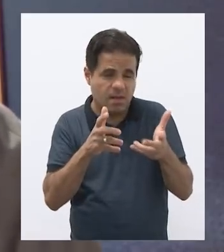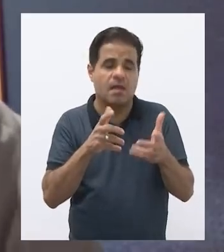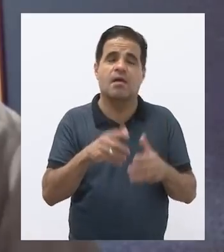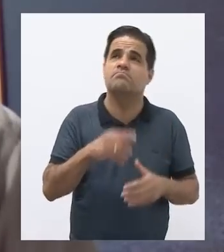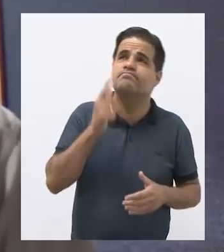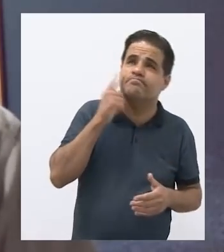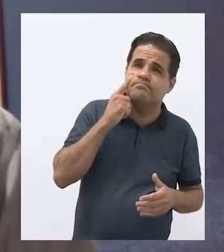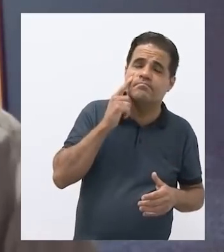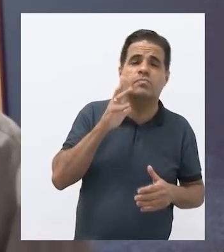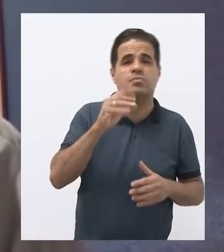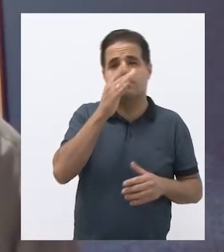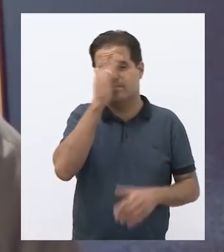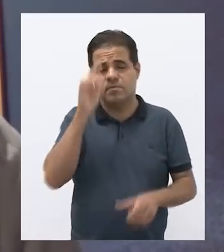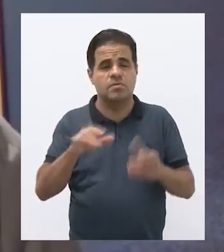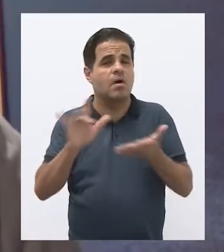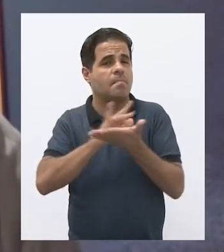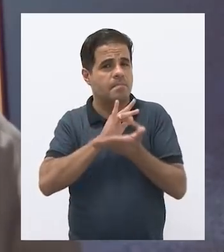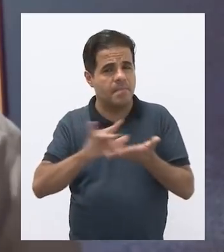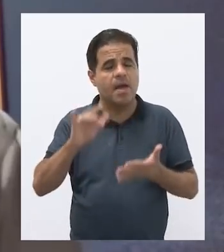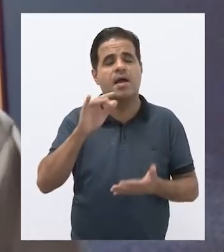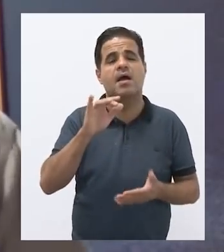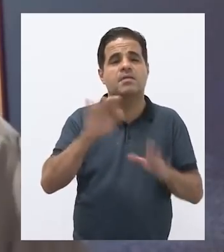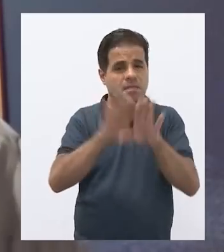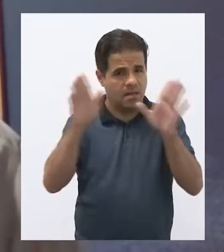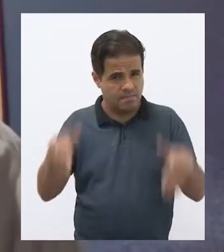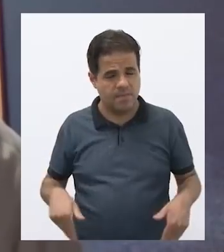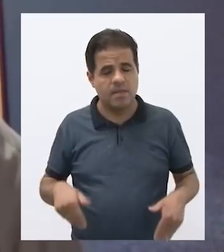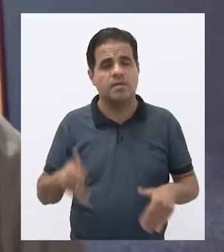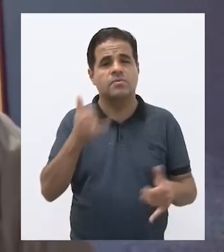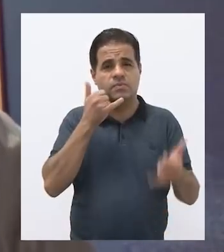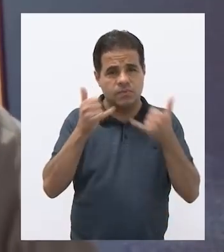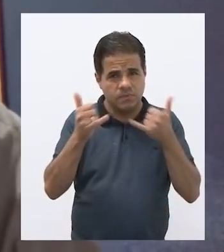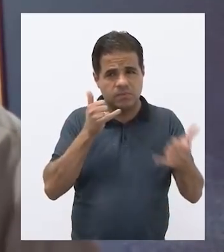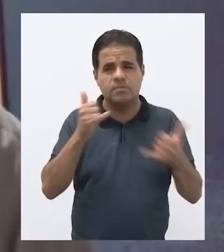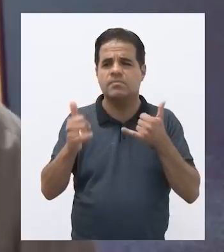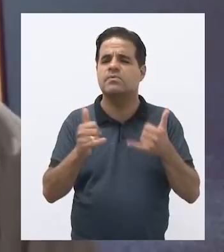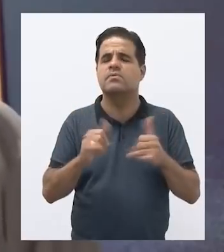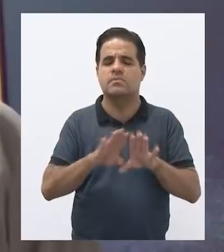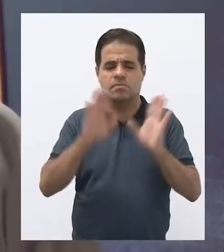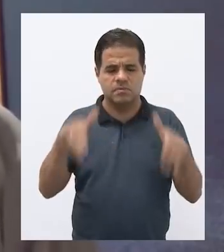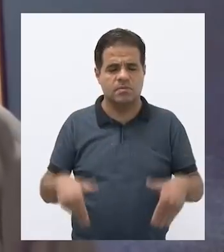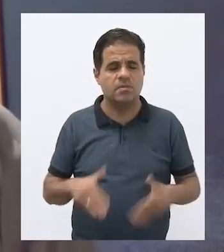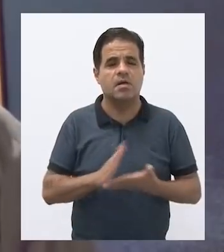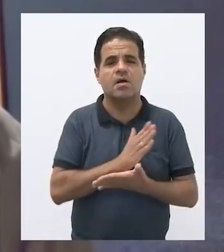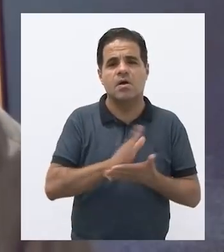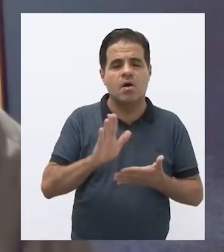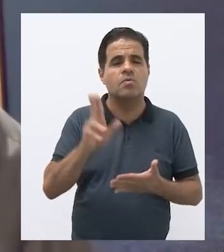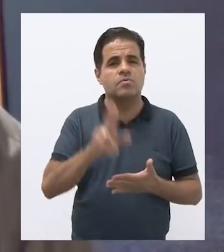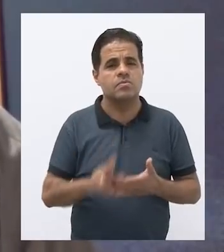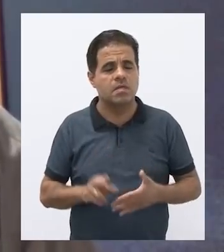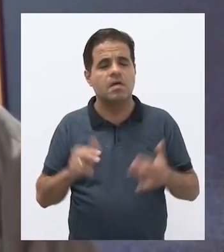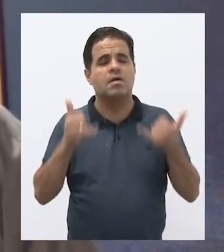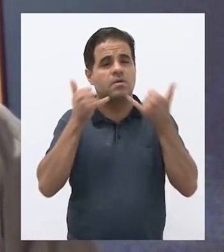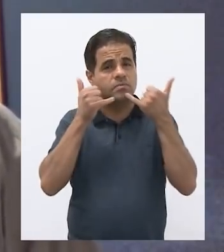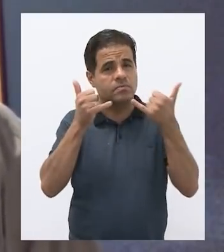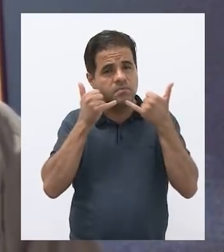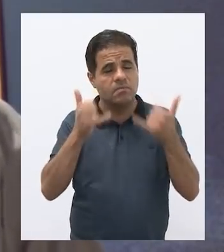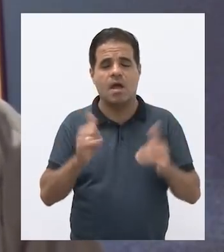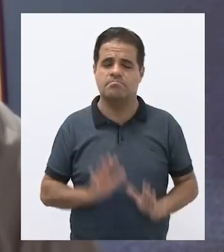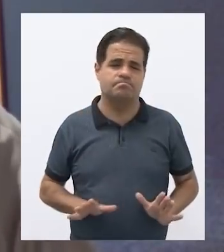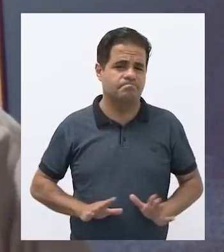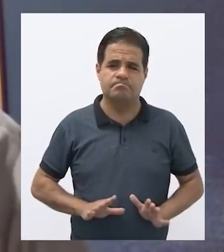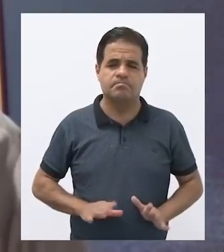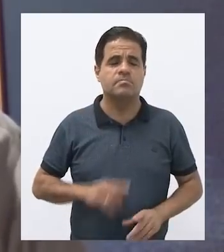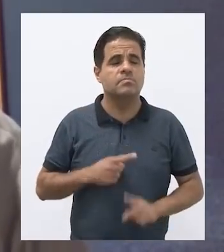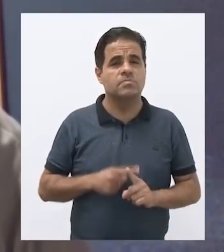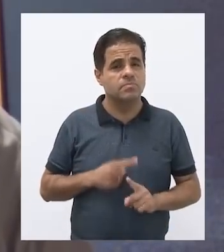ter todo mundo com um iPad na mesa, todo mundo com um notebook, ou alguns usando um celular.